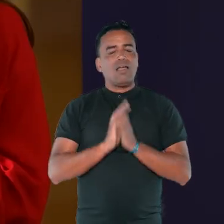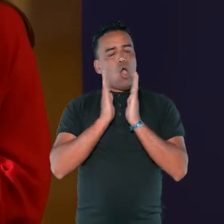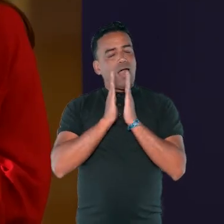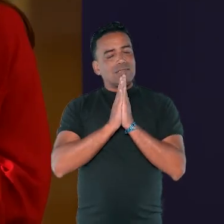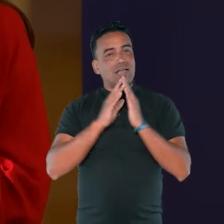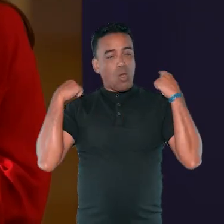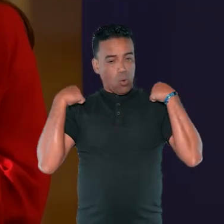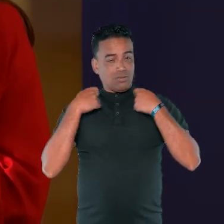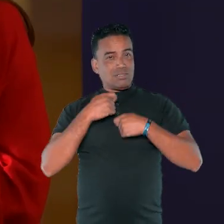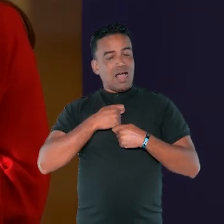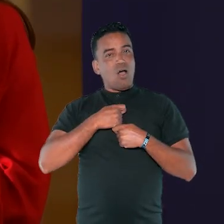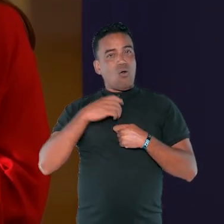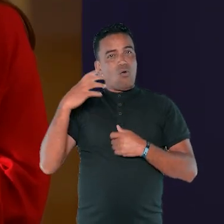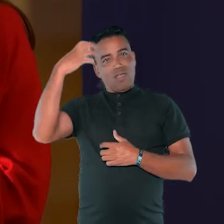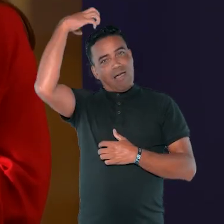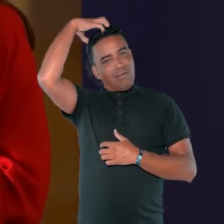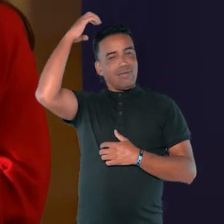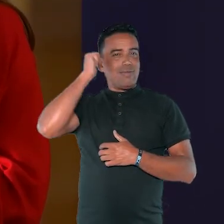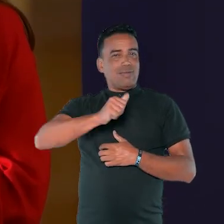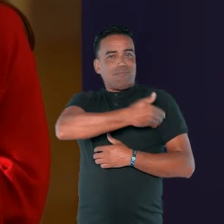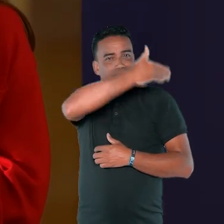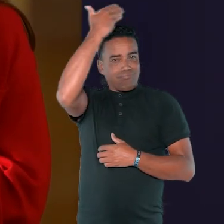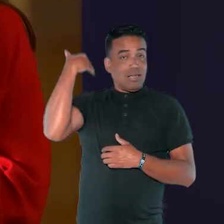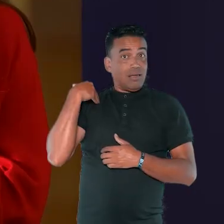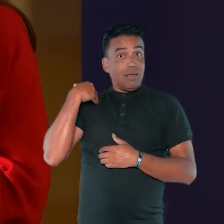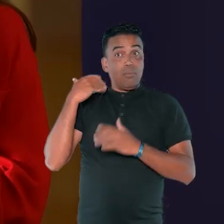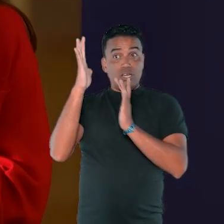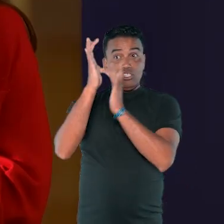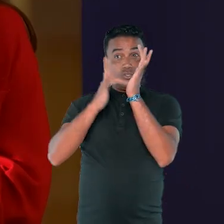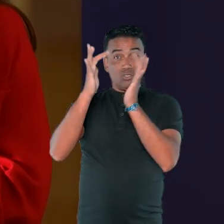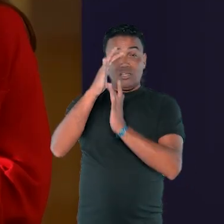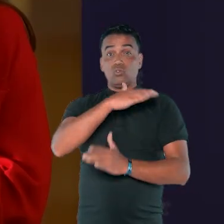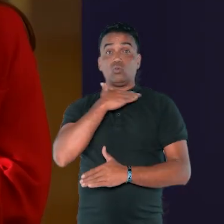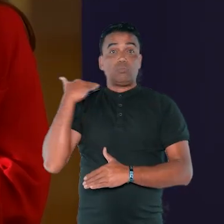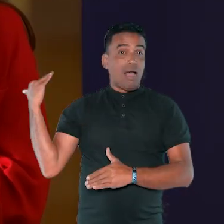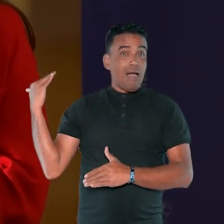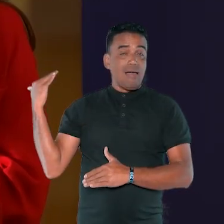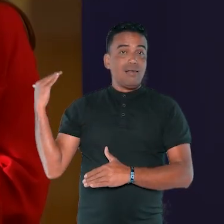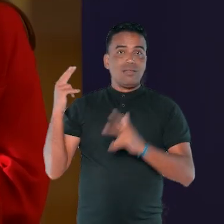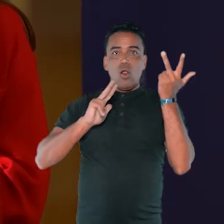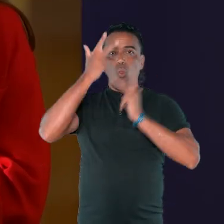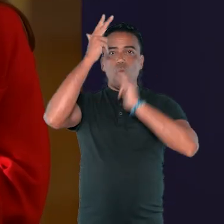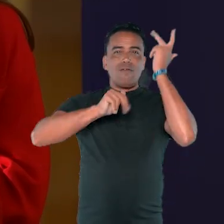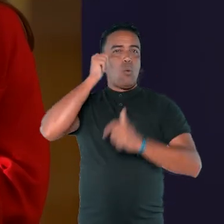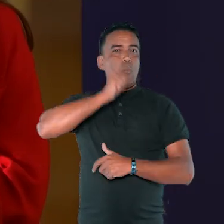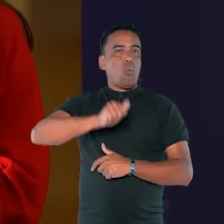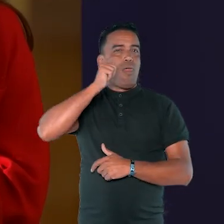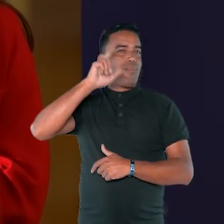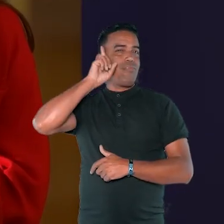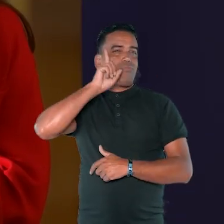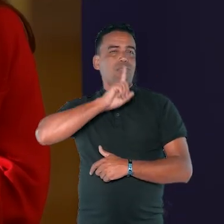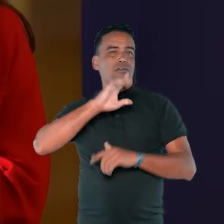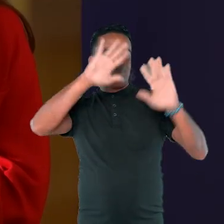salve-se quem puder, pois Jesus Cristo nos mata num carnaval de mulatas. Este é um